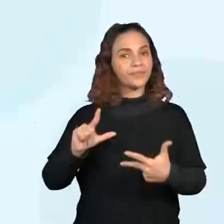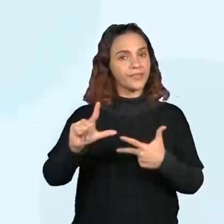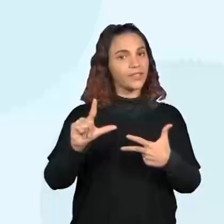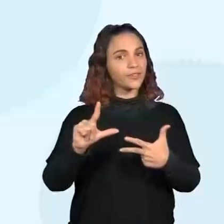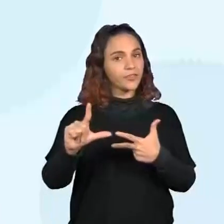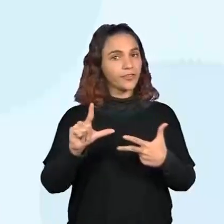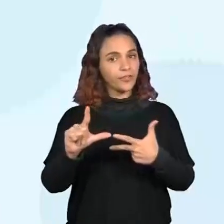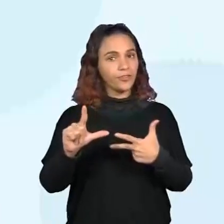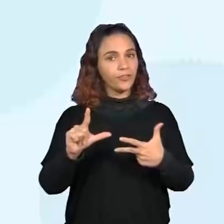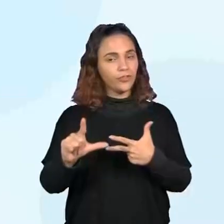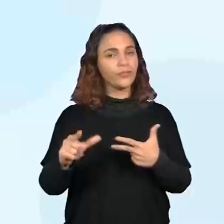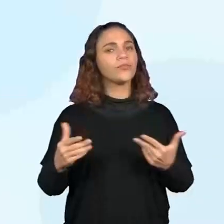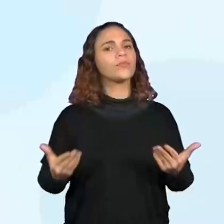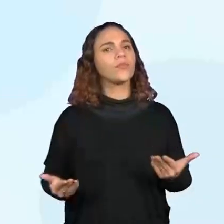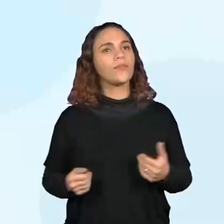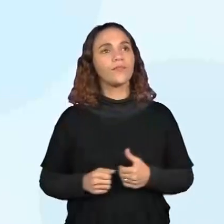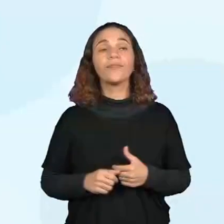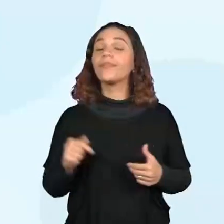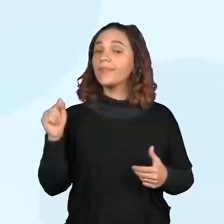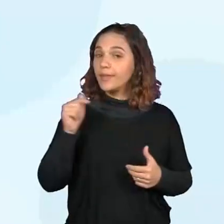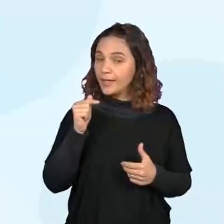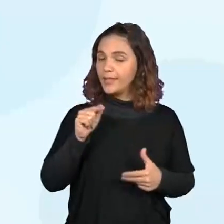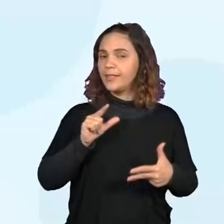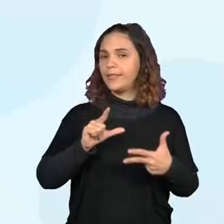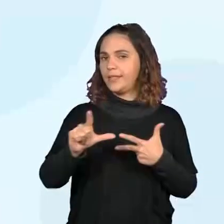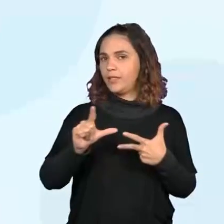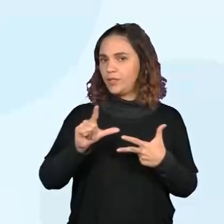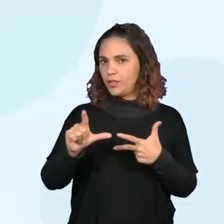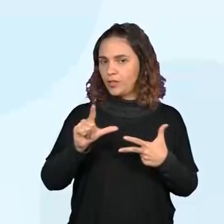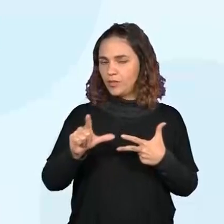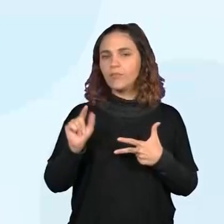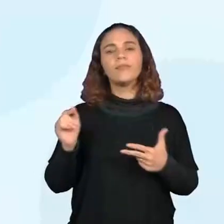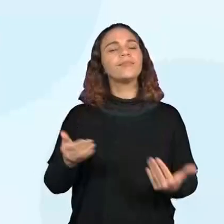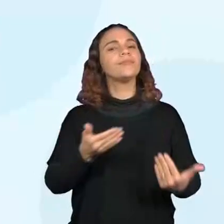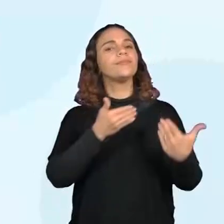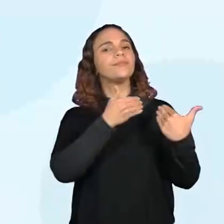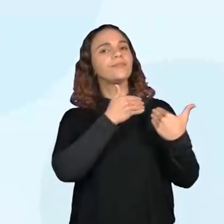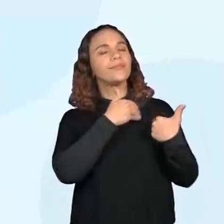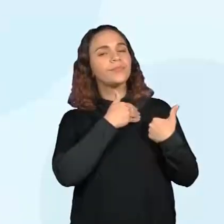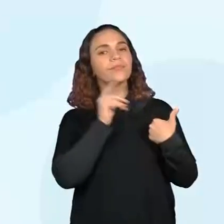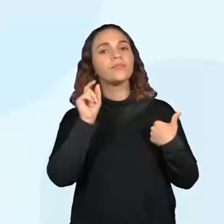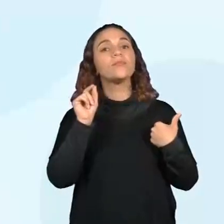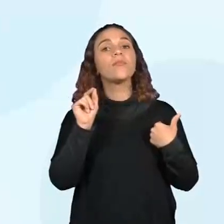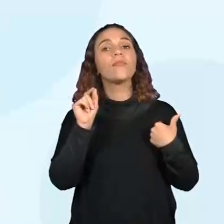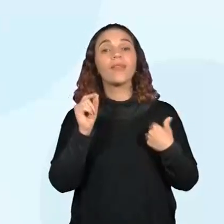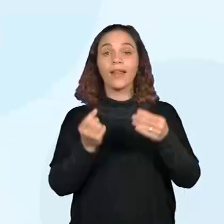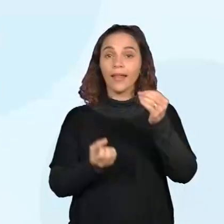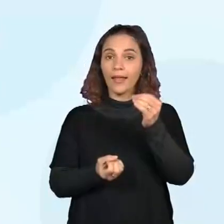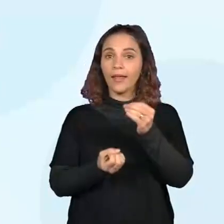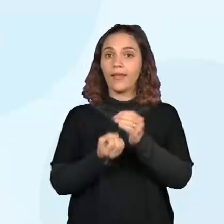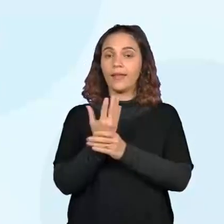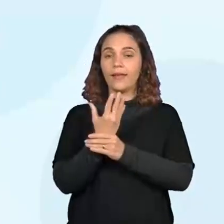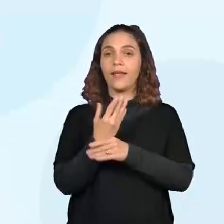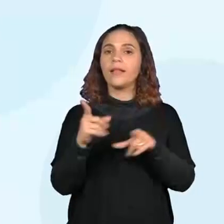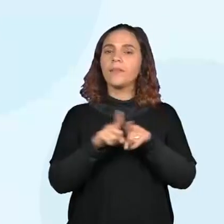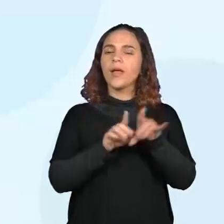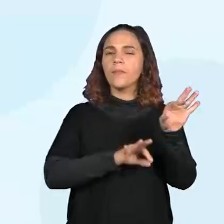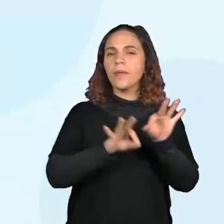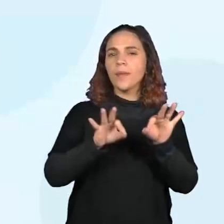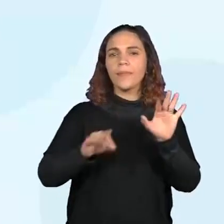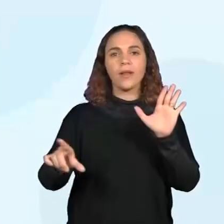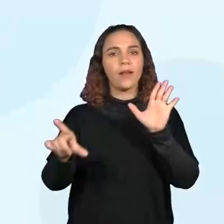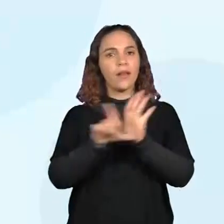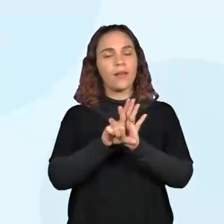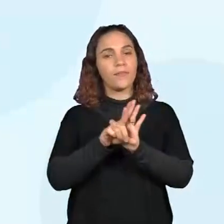legislativo? O poder legislativo é encarregado de elaborar e ordenar as leis que